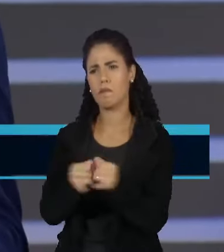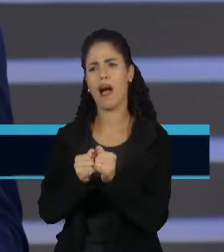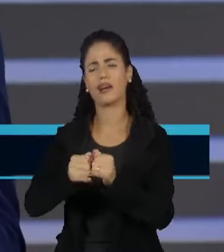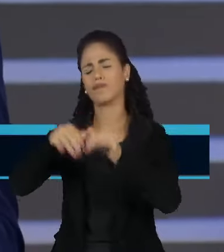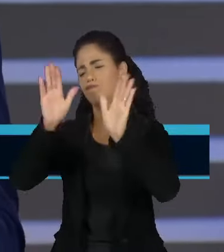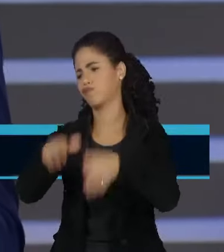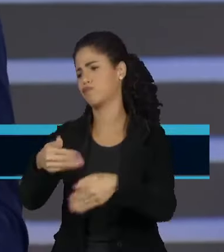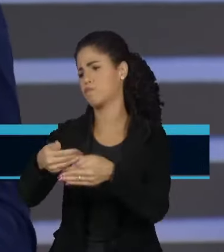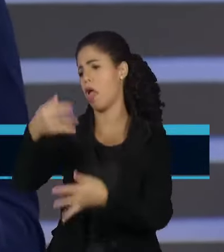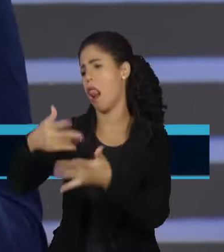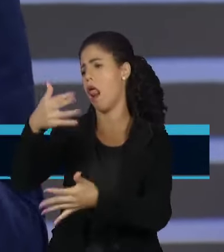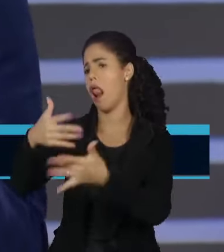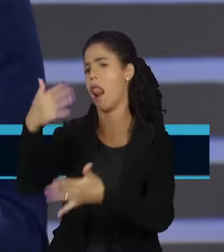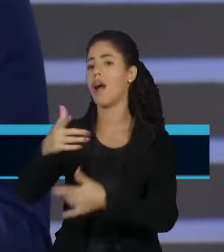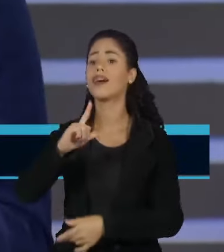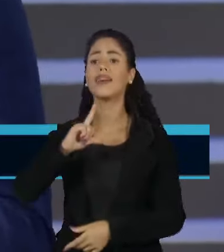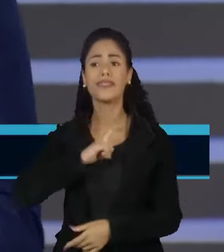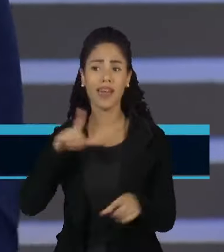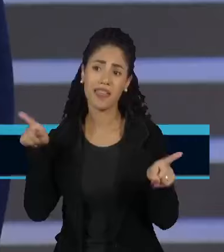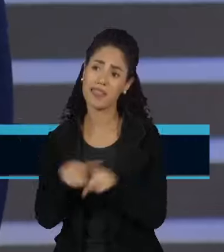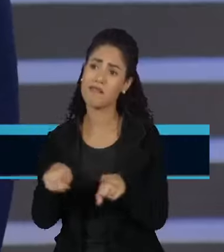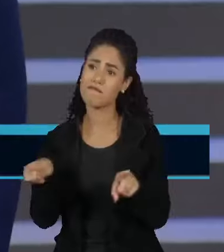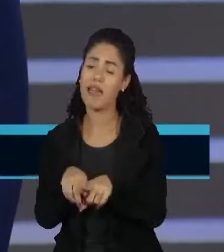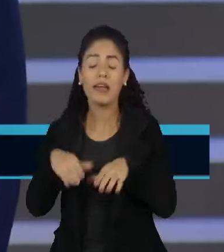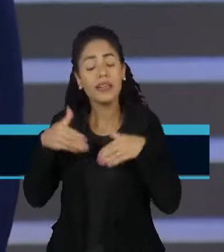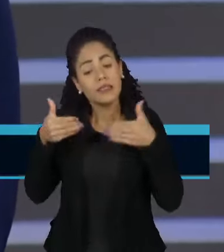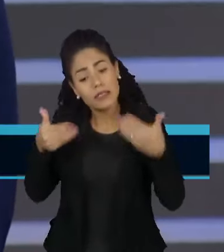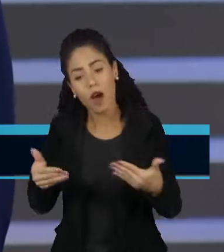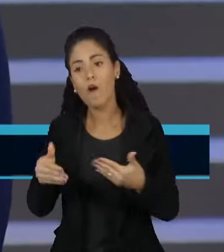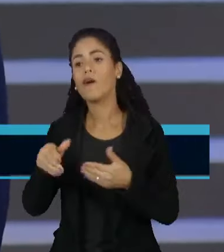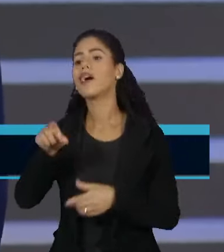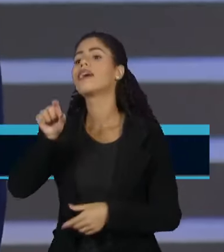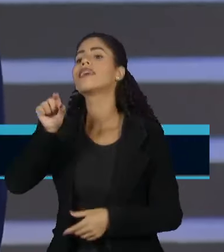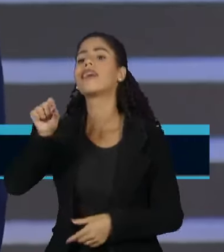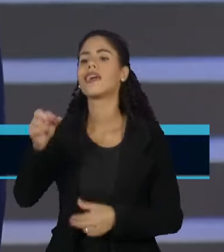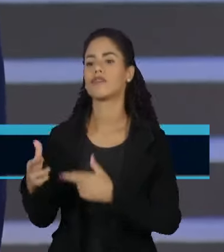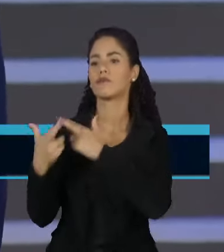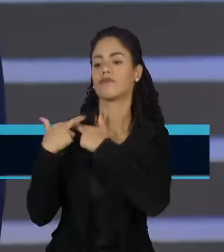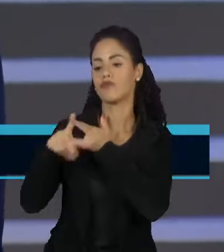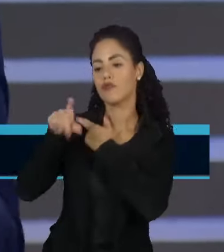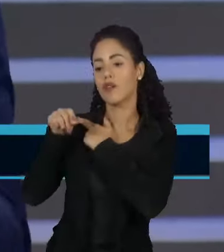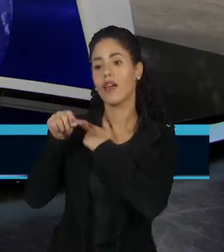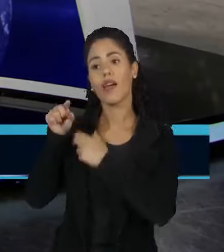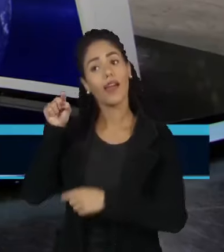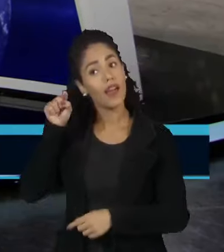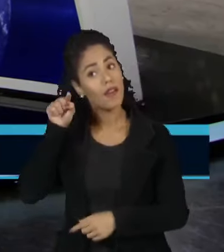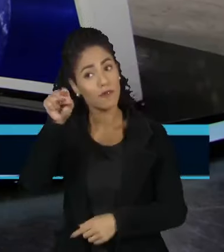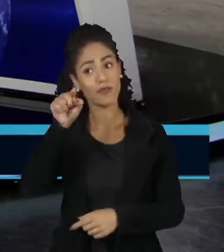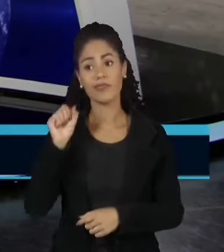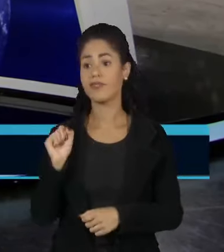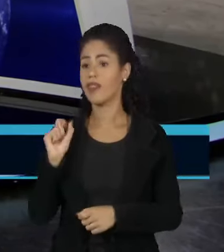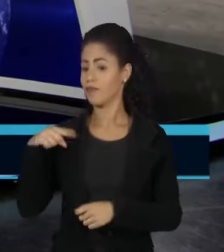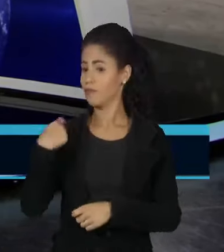um monte também. Então, de novo, quem vai ter que ser o filtro, de novo, somos nós.